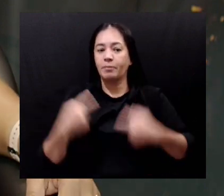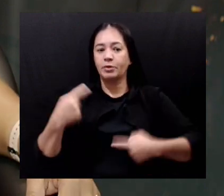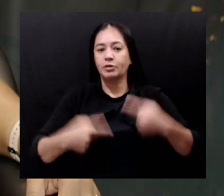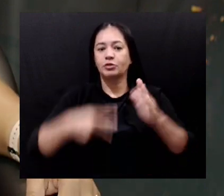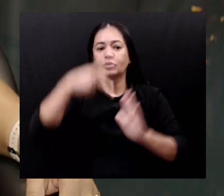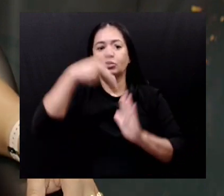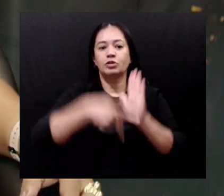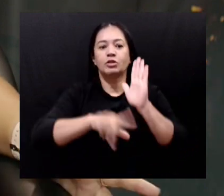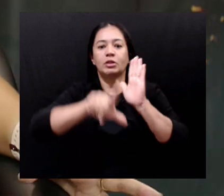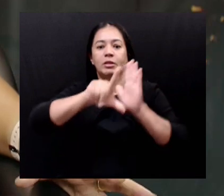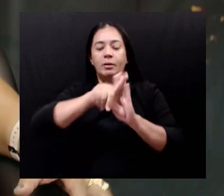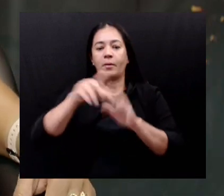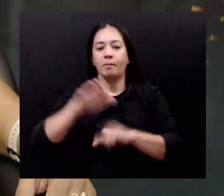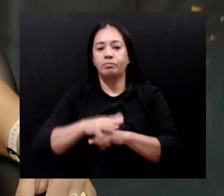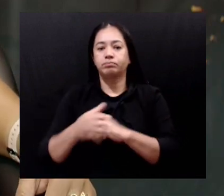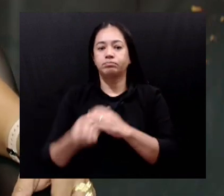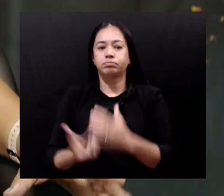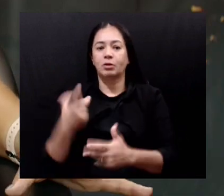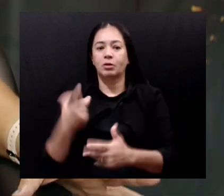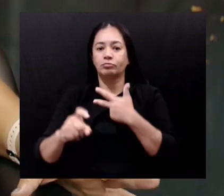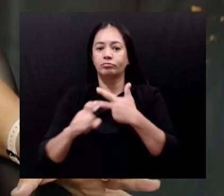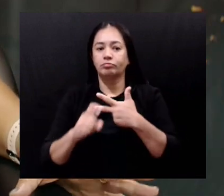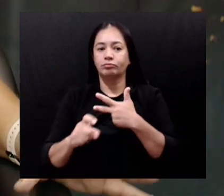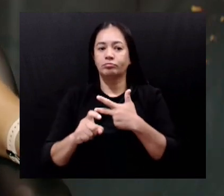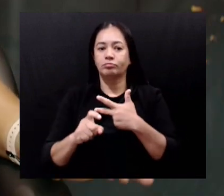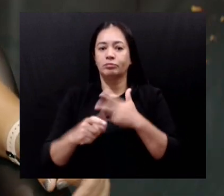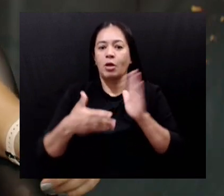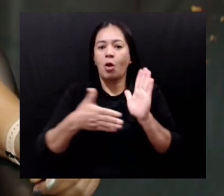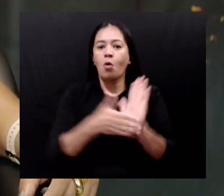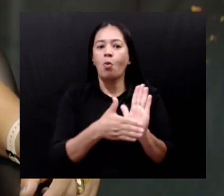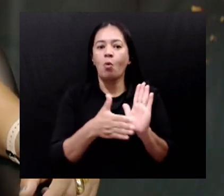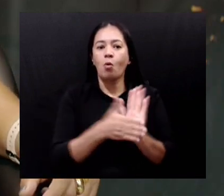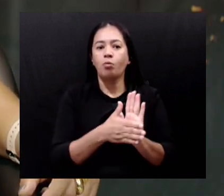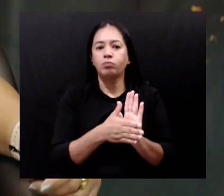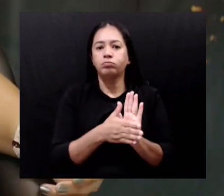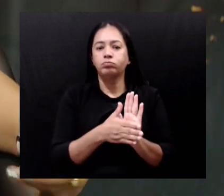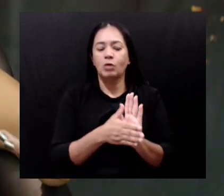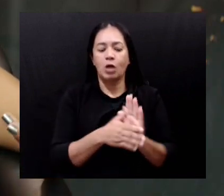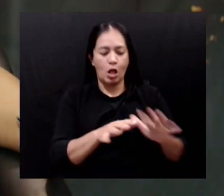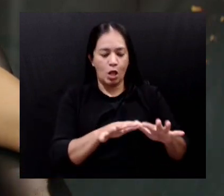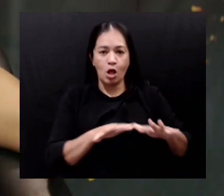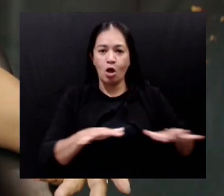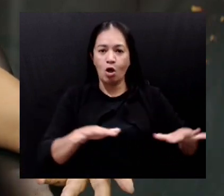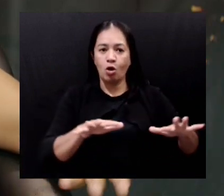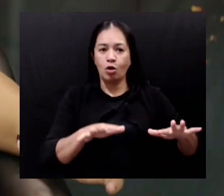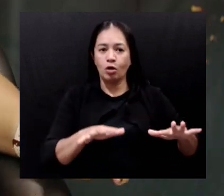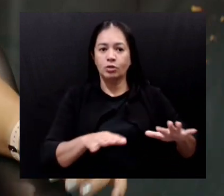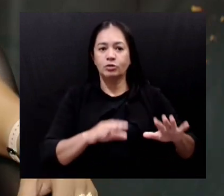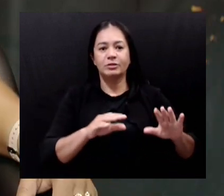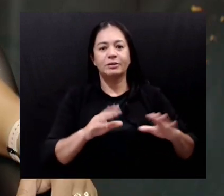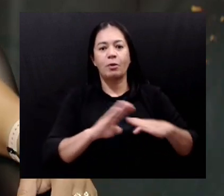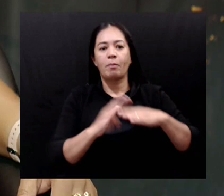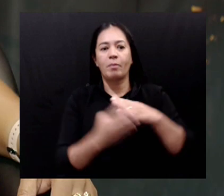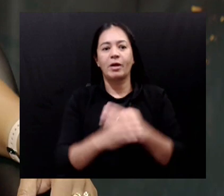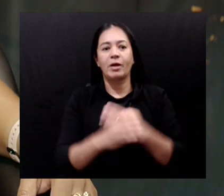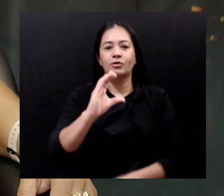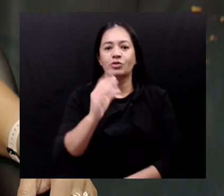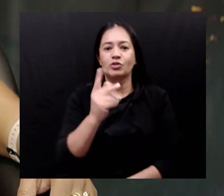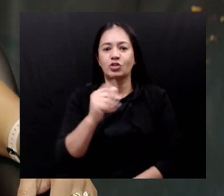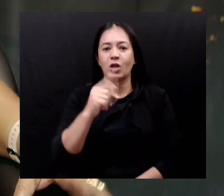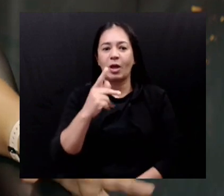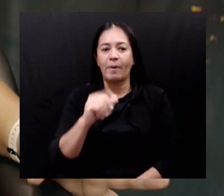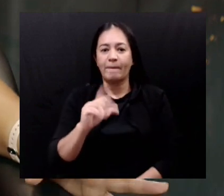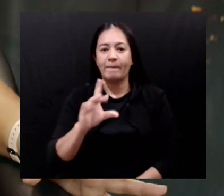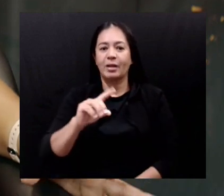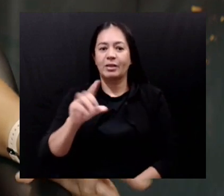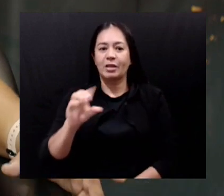autoria do Executivo, que propõe a afetação de uma área na região do Jardim Chapadão para a construção de uma nova sede de